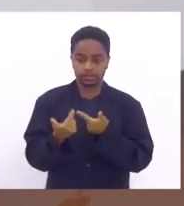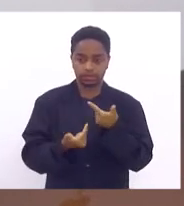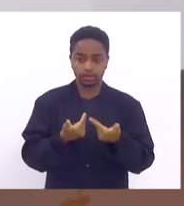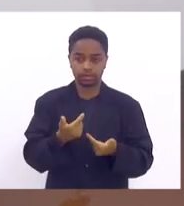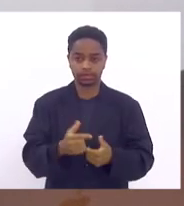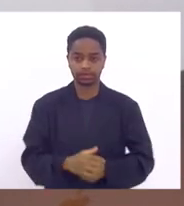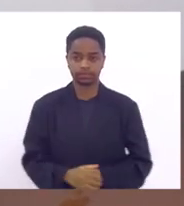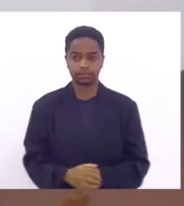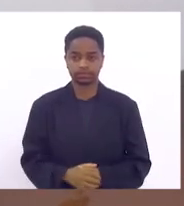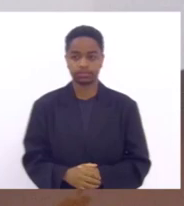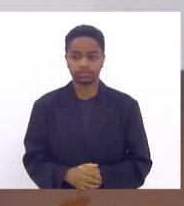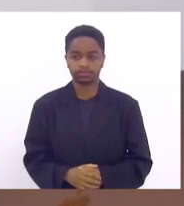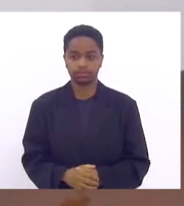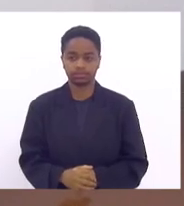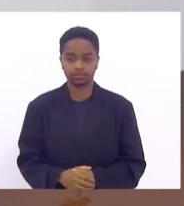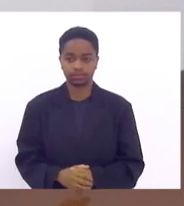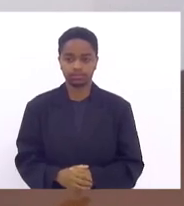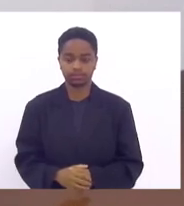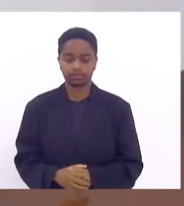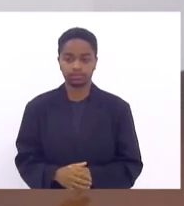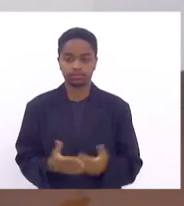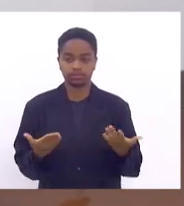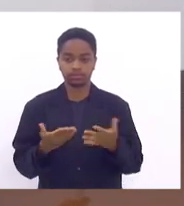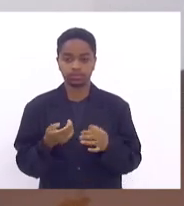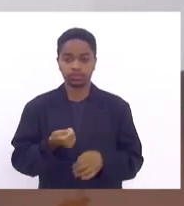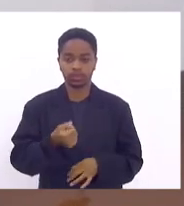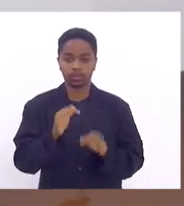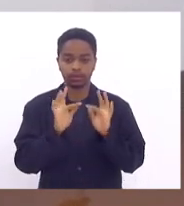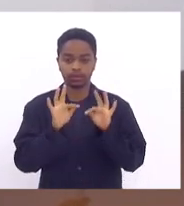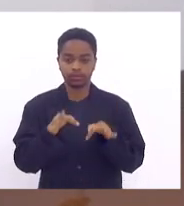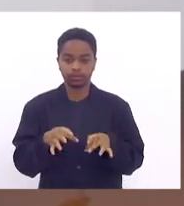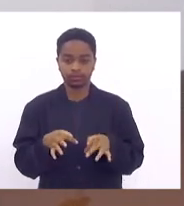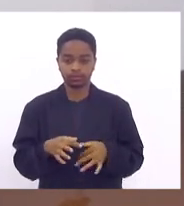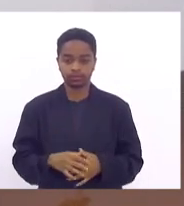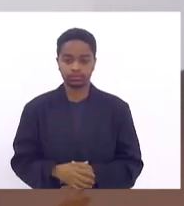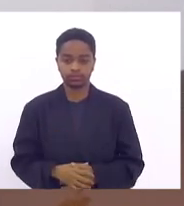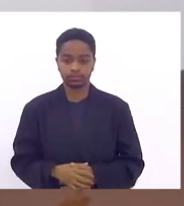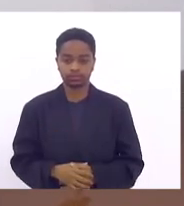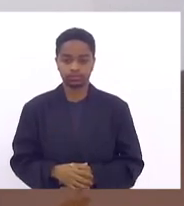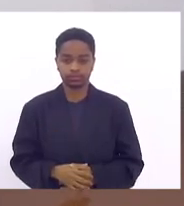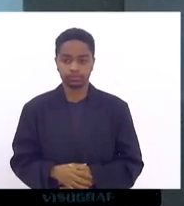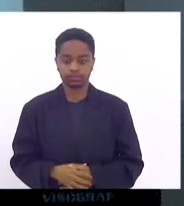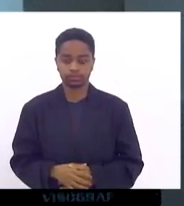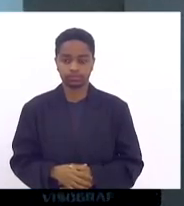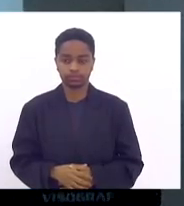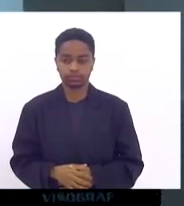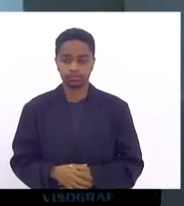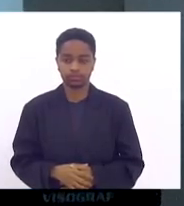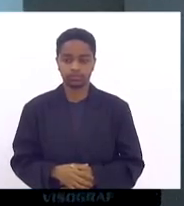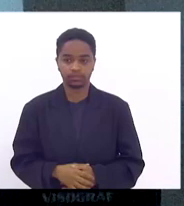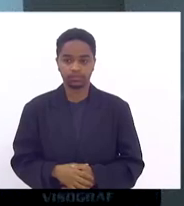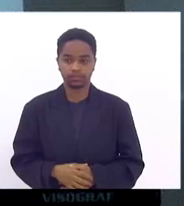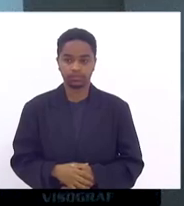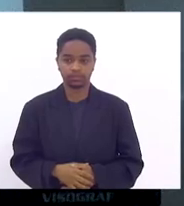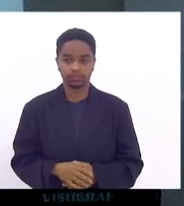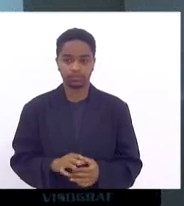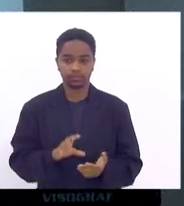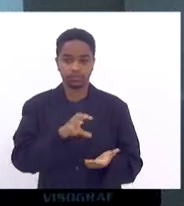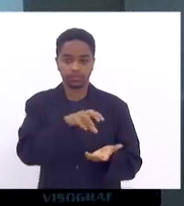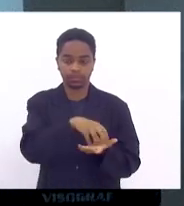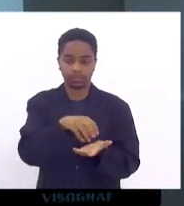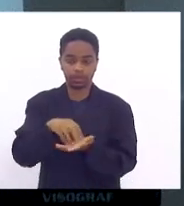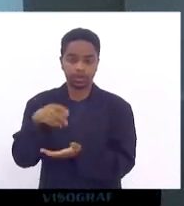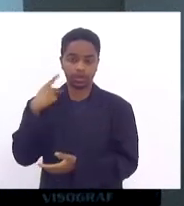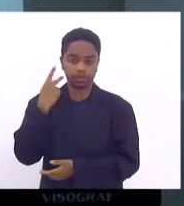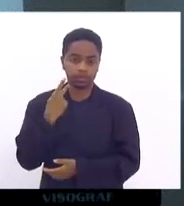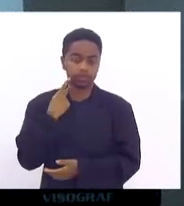né já avançando aqui paraa conclusão né Eh essa legitimidade dos órgãos da proc das procuradoras